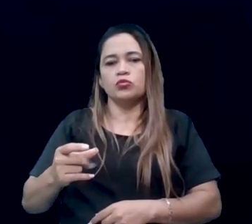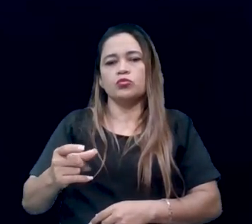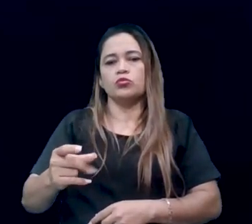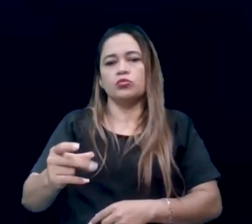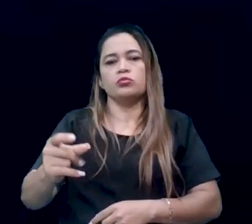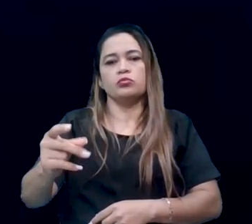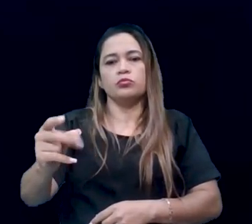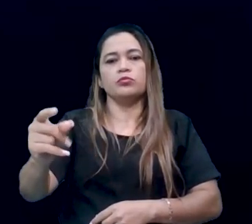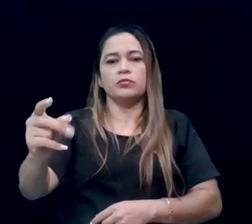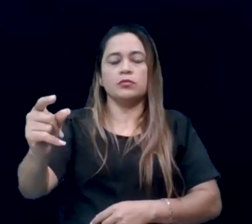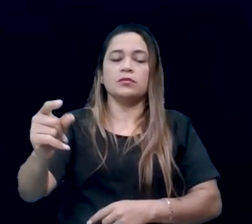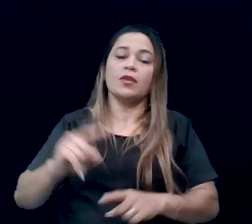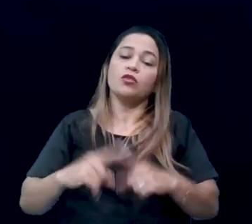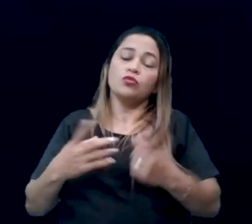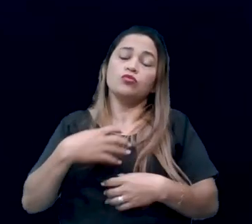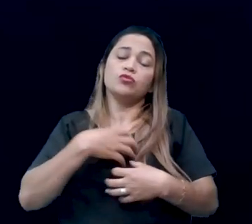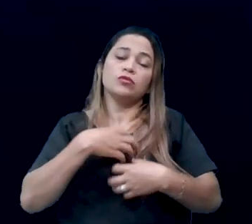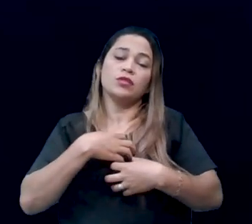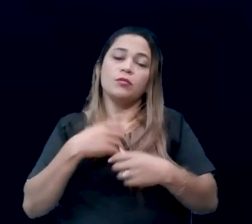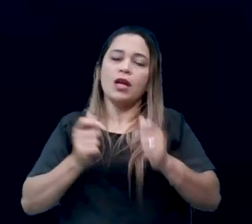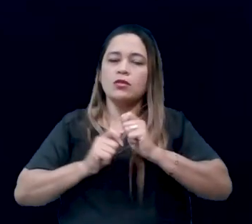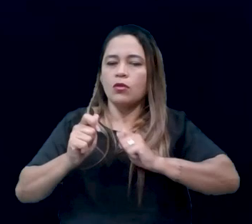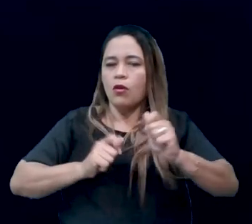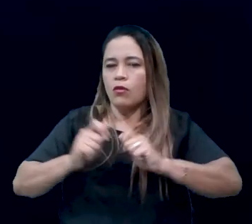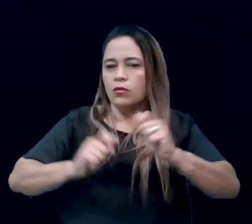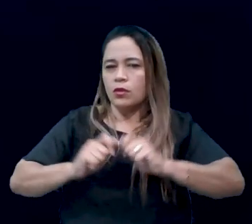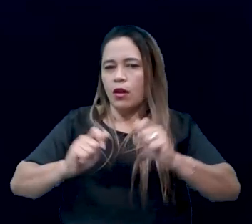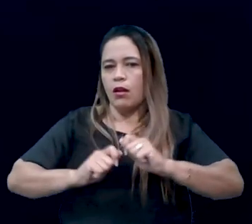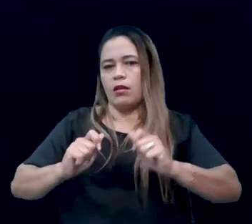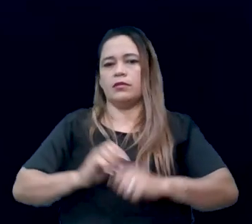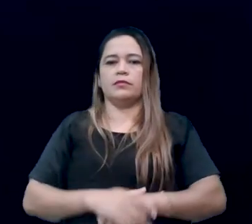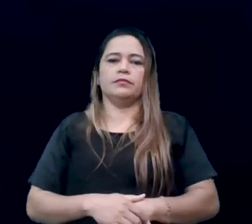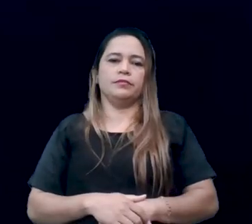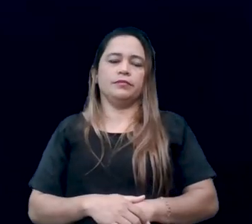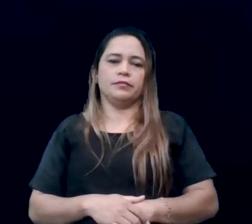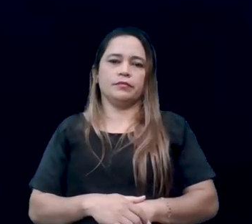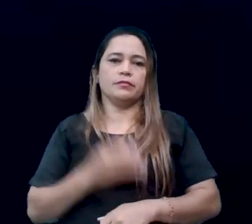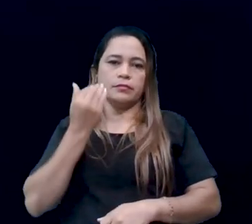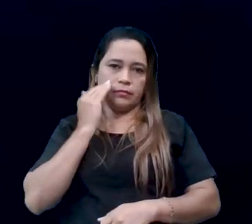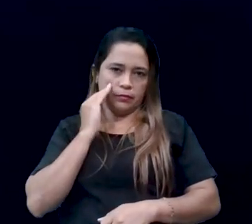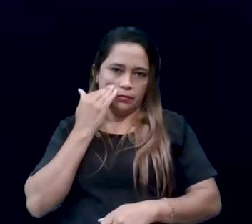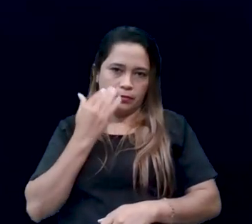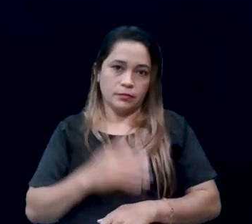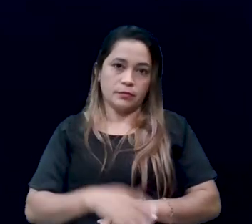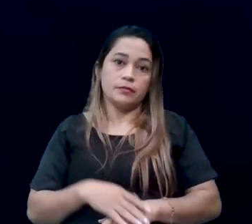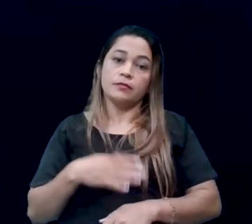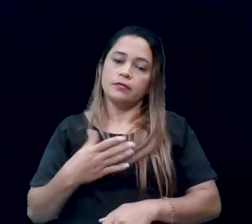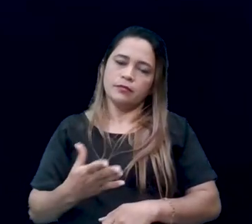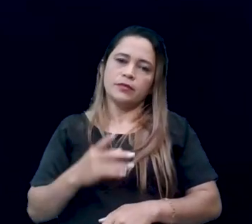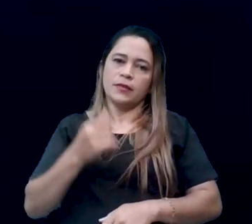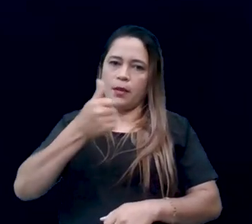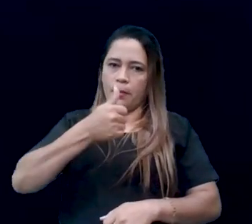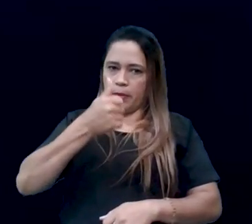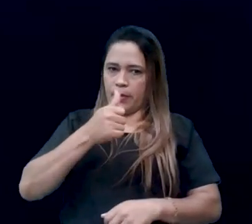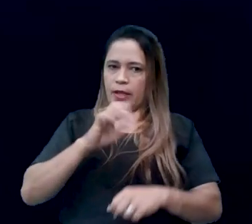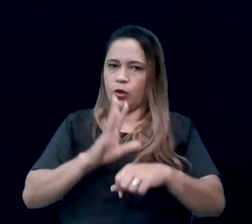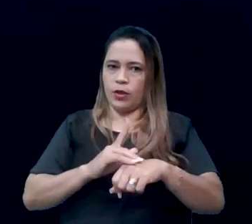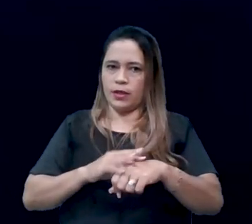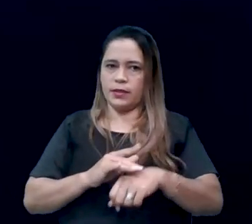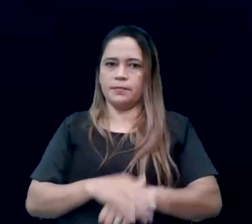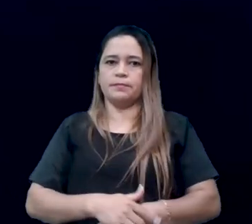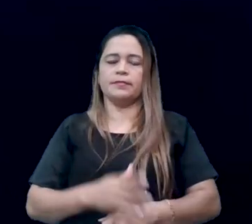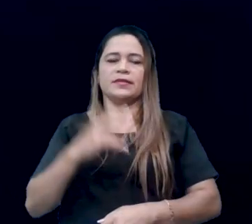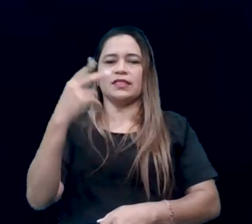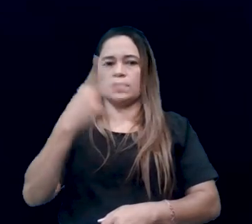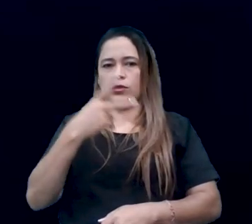vida que ele tiver, de uma forma controlada em relação à presença do vírus. Deu para entender? Essa foi a nossa primeira doença. A